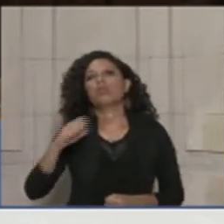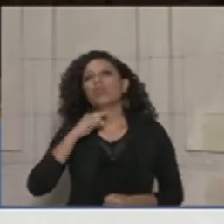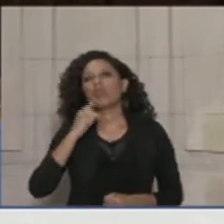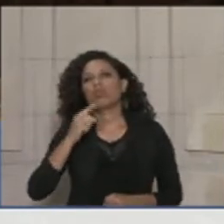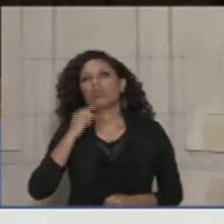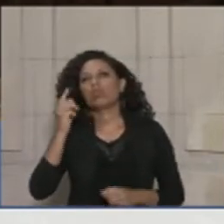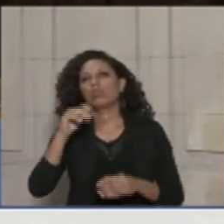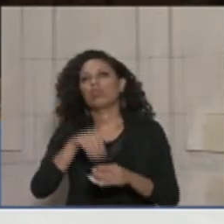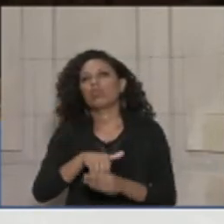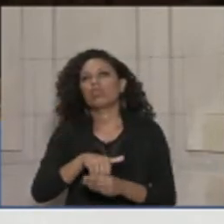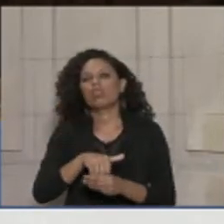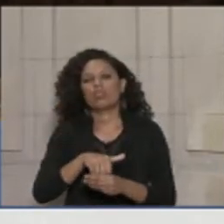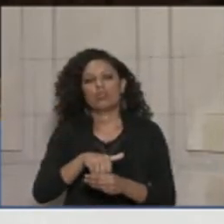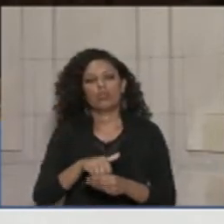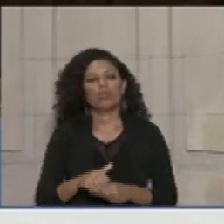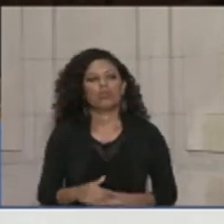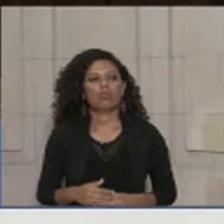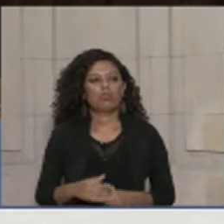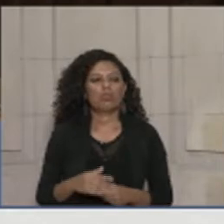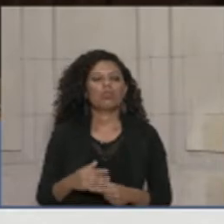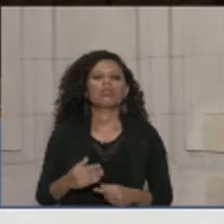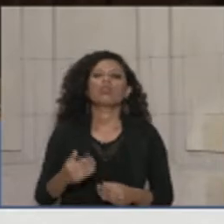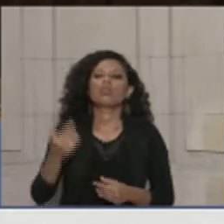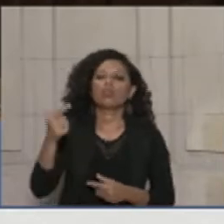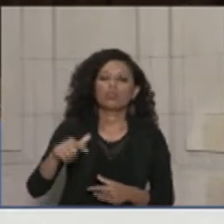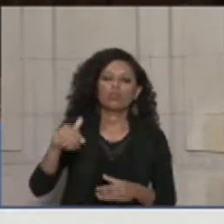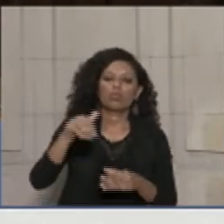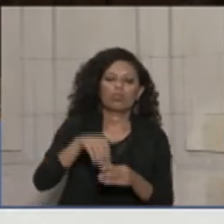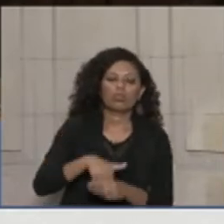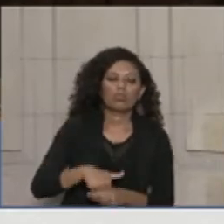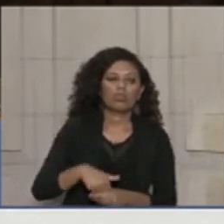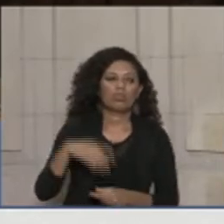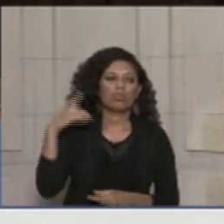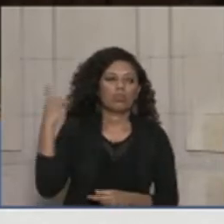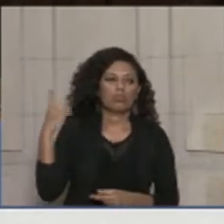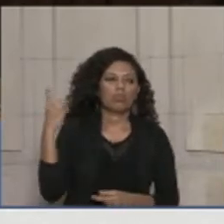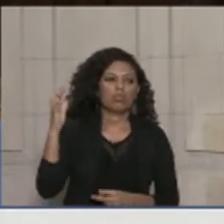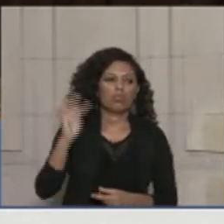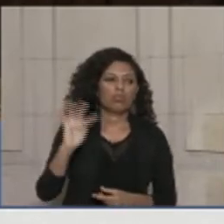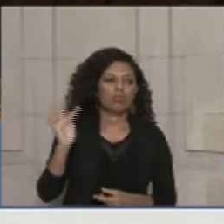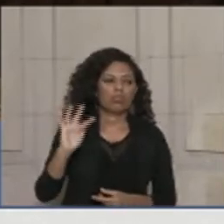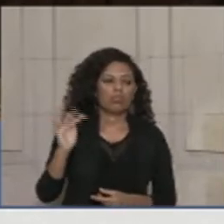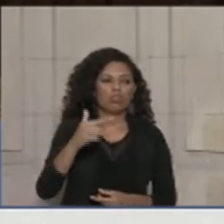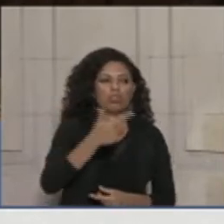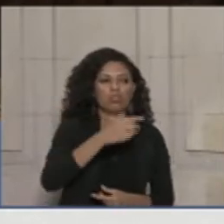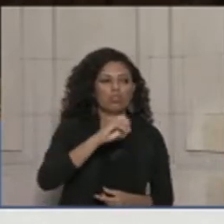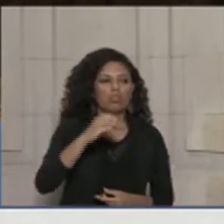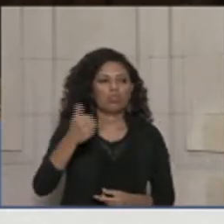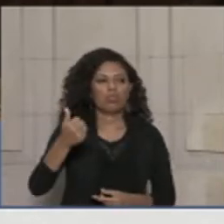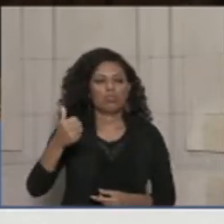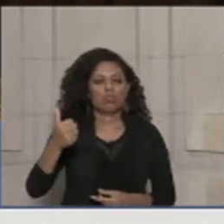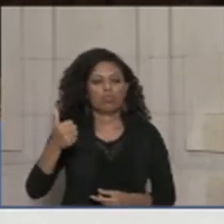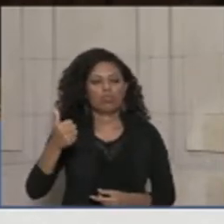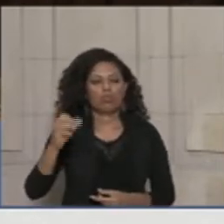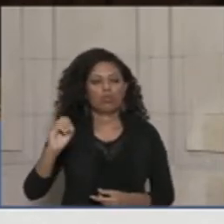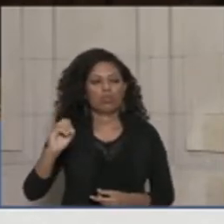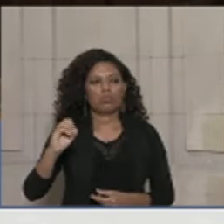por muito pouco. Foi candidato a deputado federal em 2010 e com uma